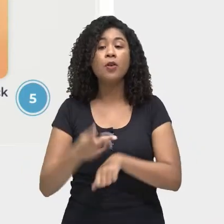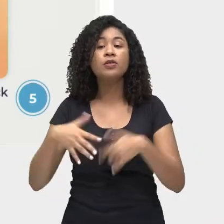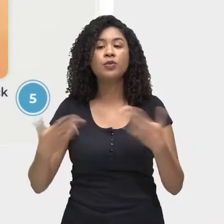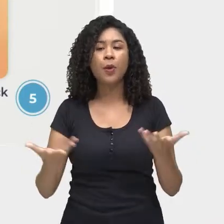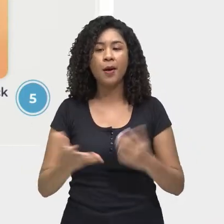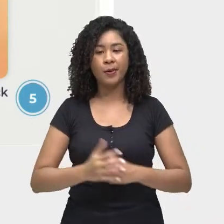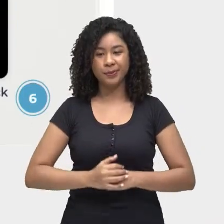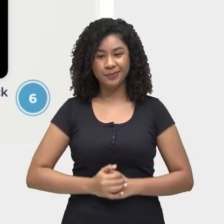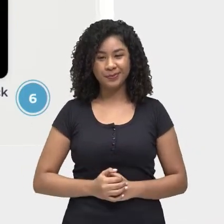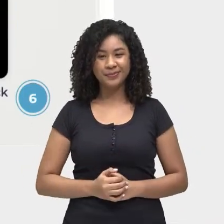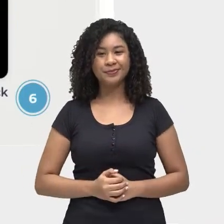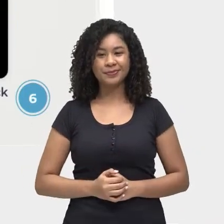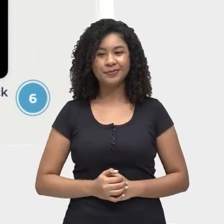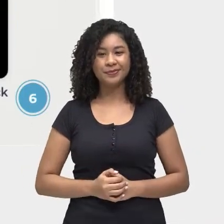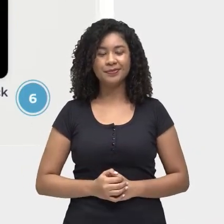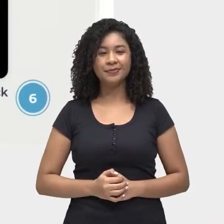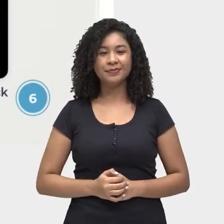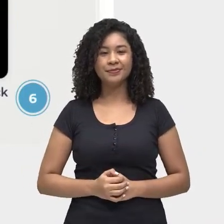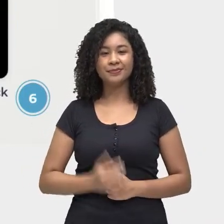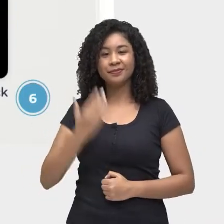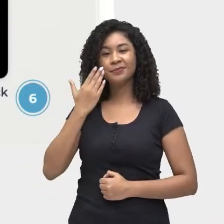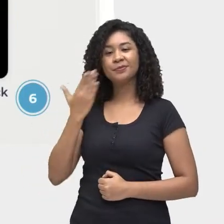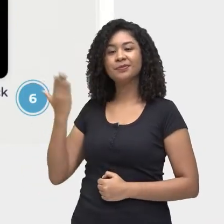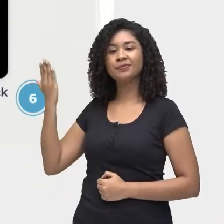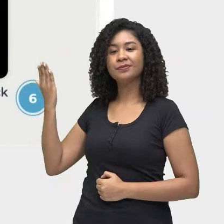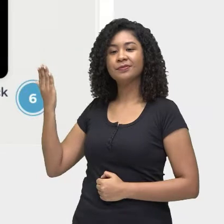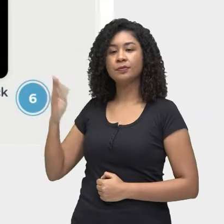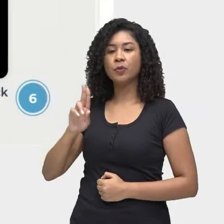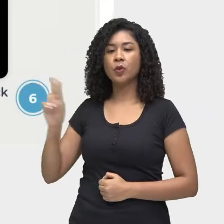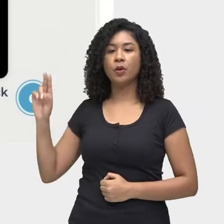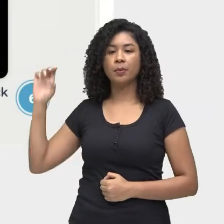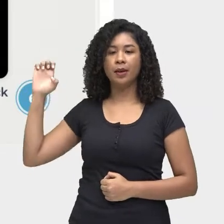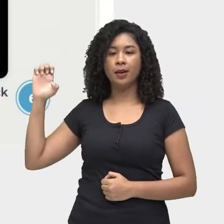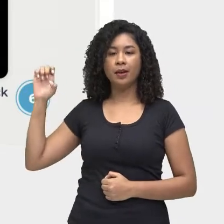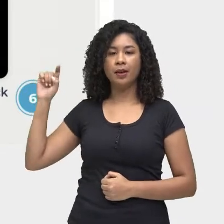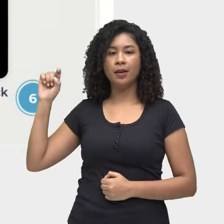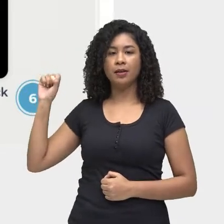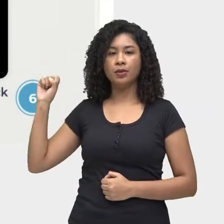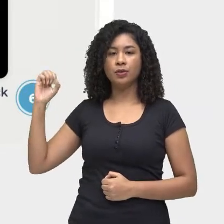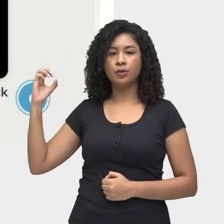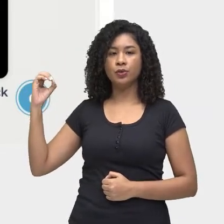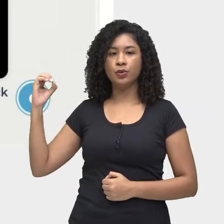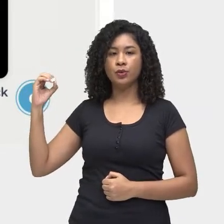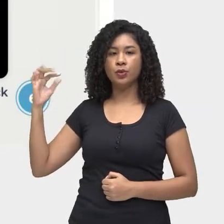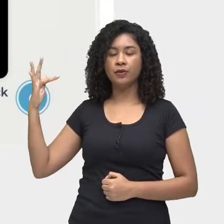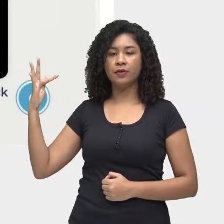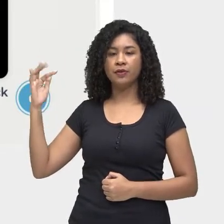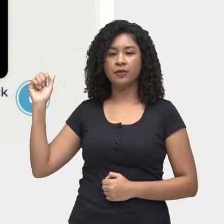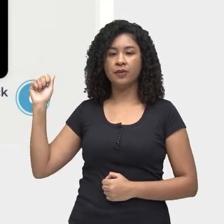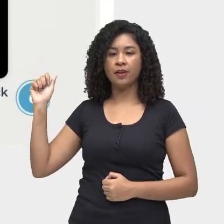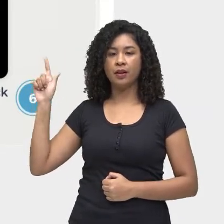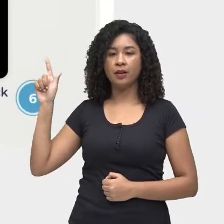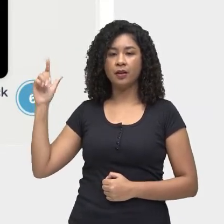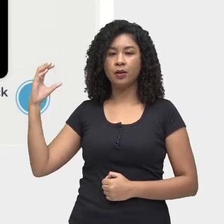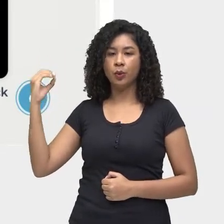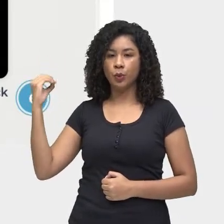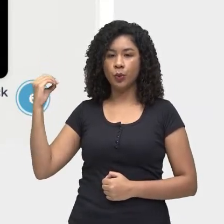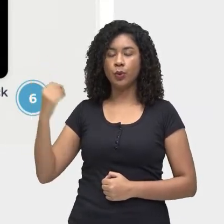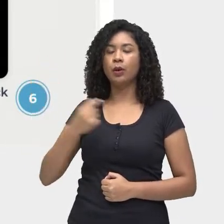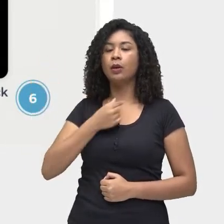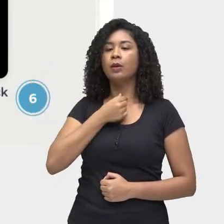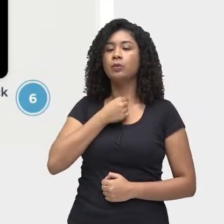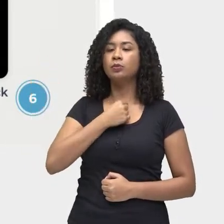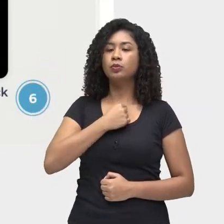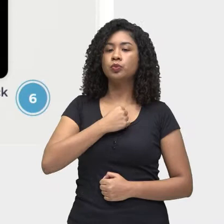órgão do nosso sistema digestório é o esôfago. E a função do esôfago é conduzir o bolo